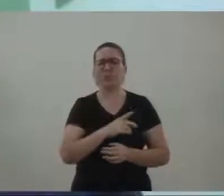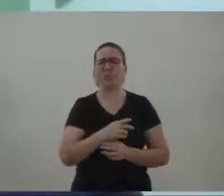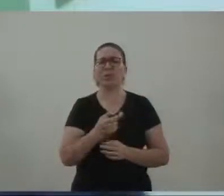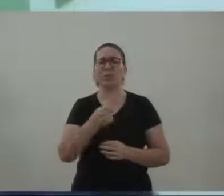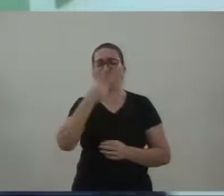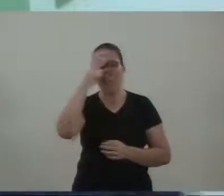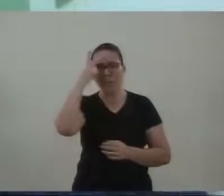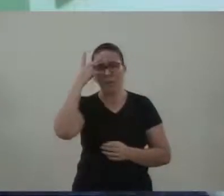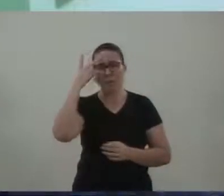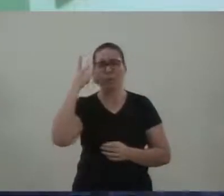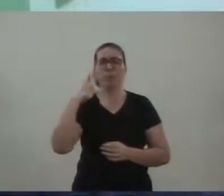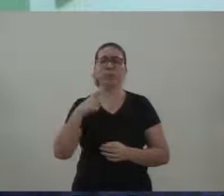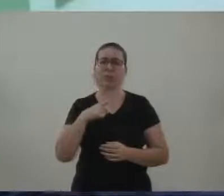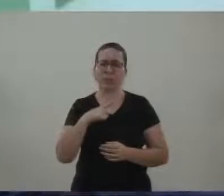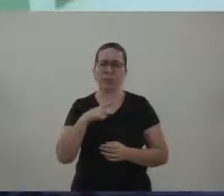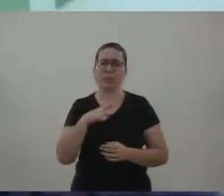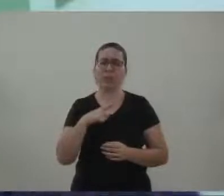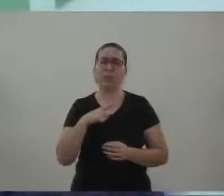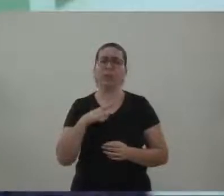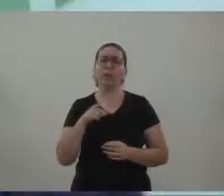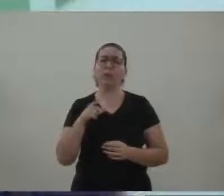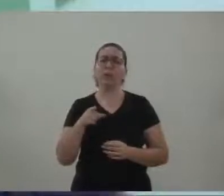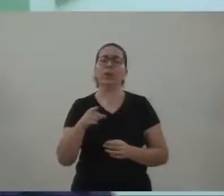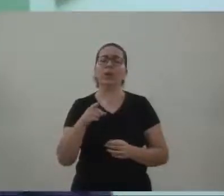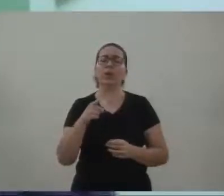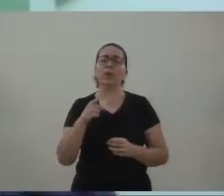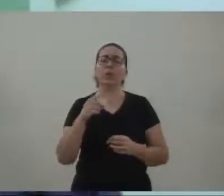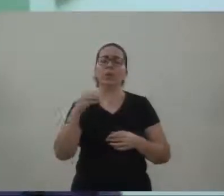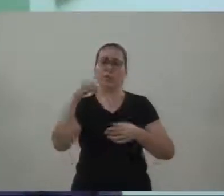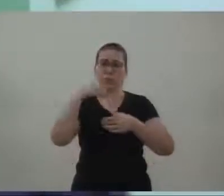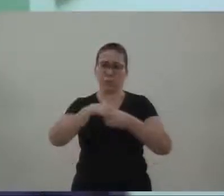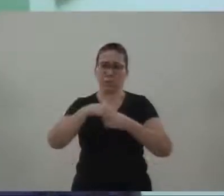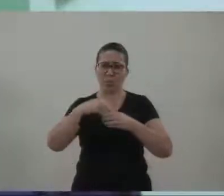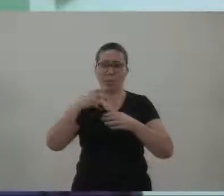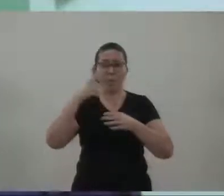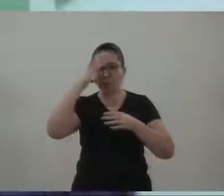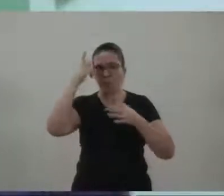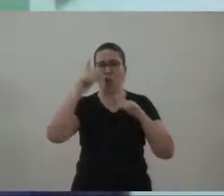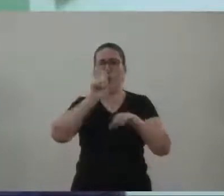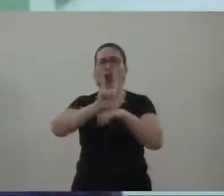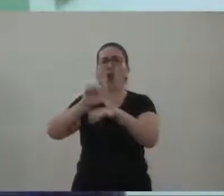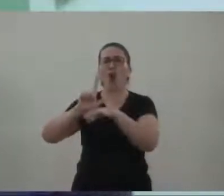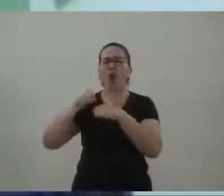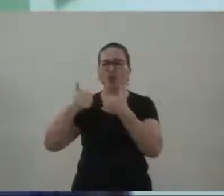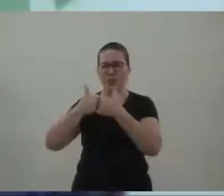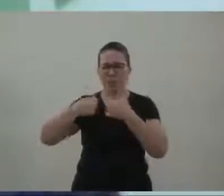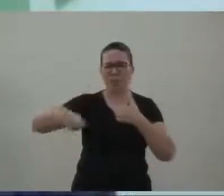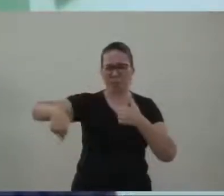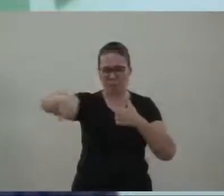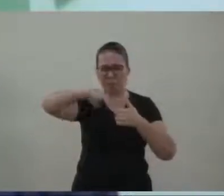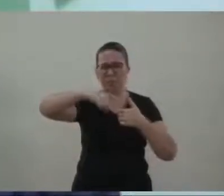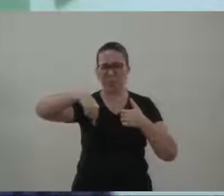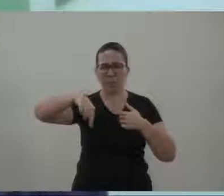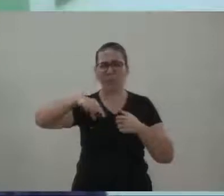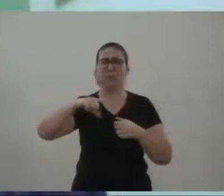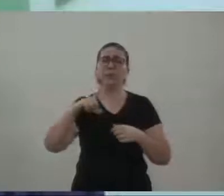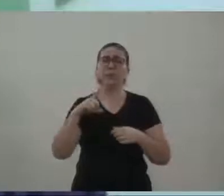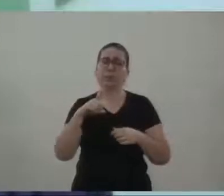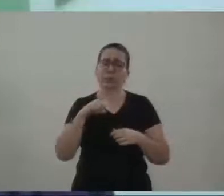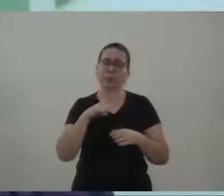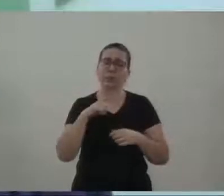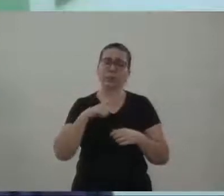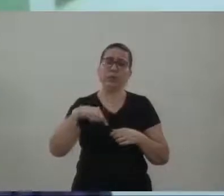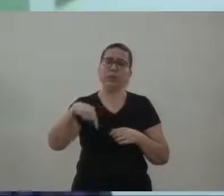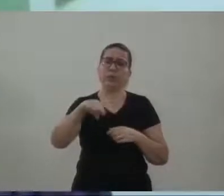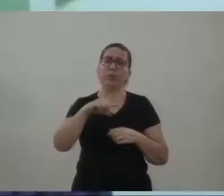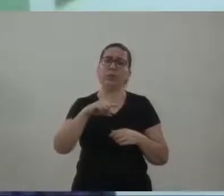os comerciantes vão enfrentar, especificamente os comerciantes ali do Aquários. Eles têm ali uma demanda